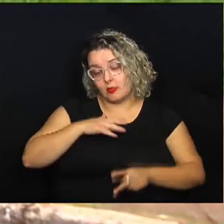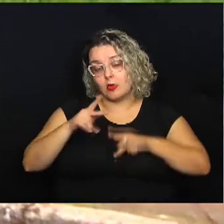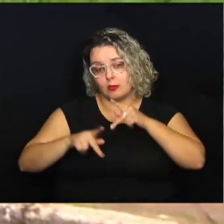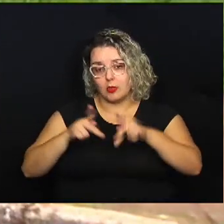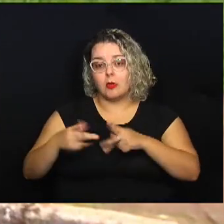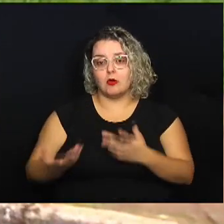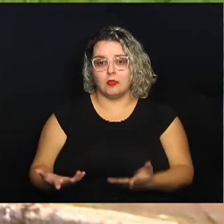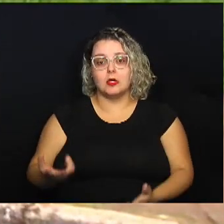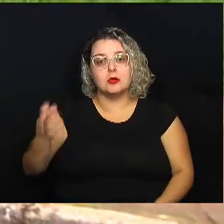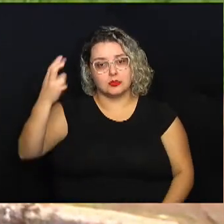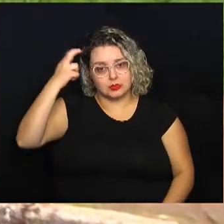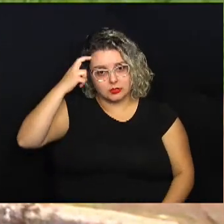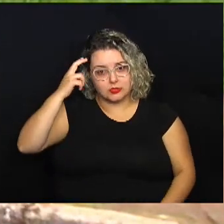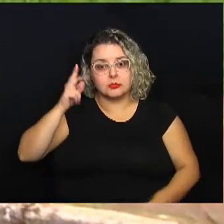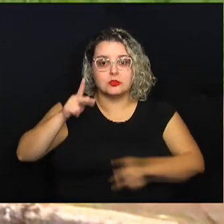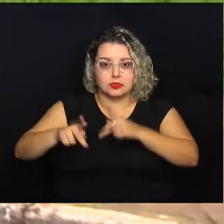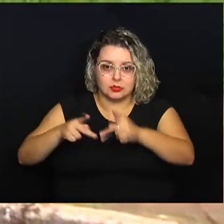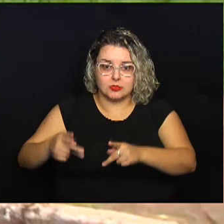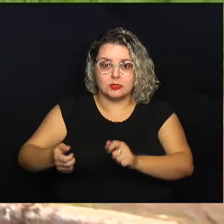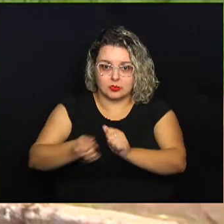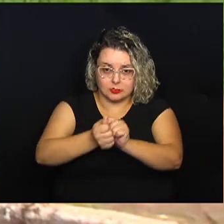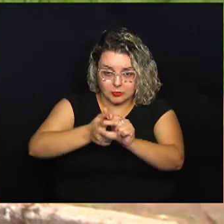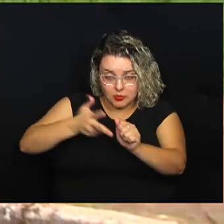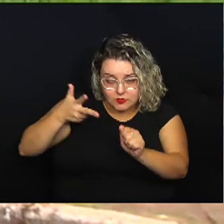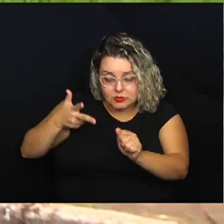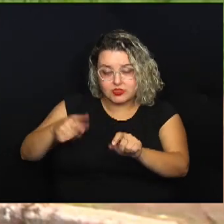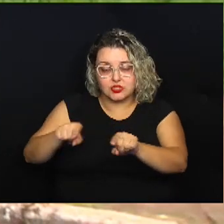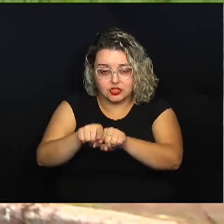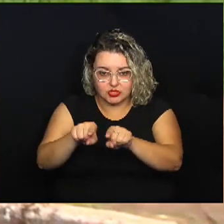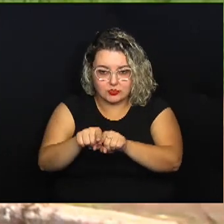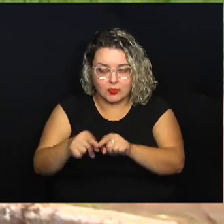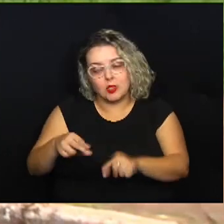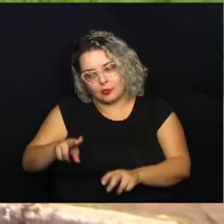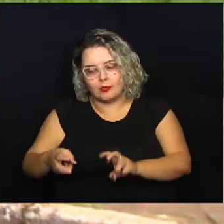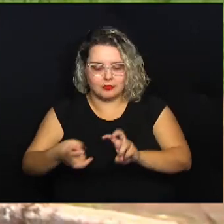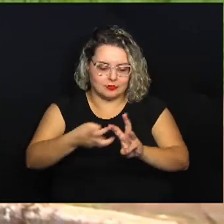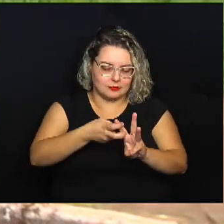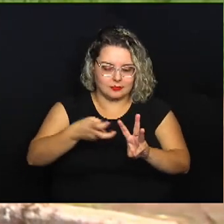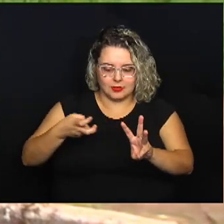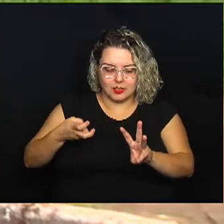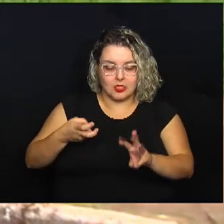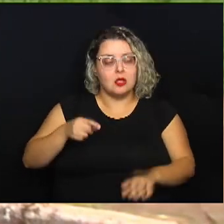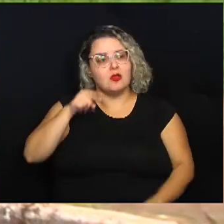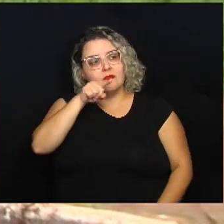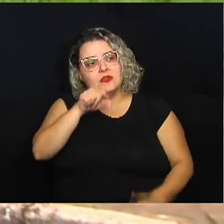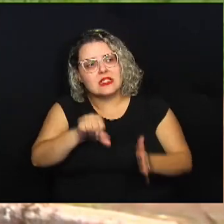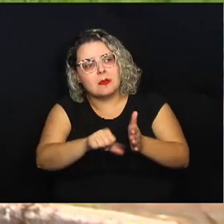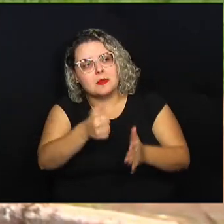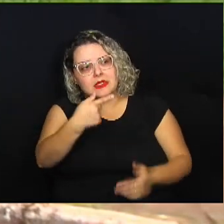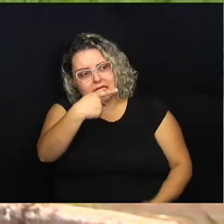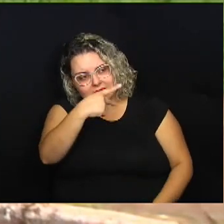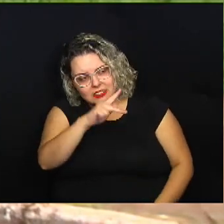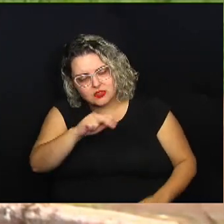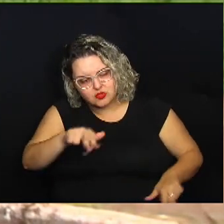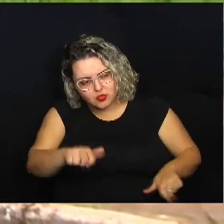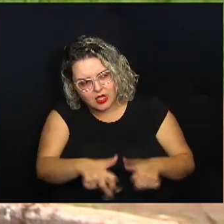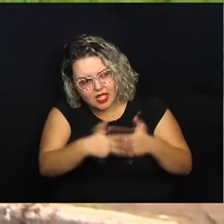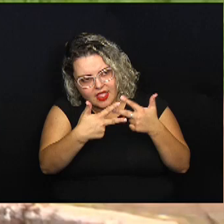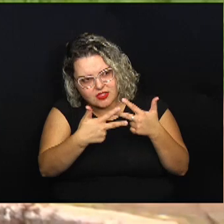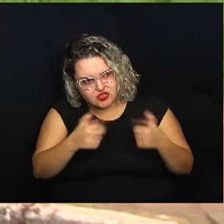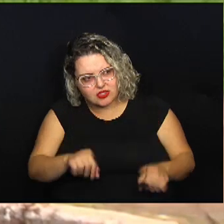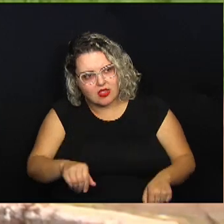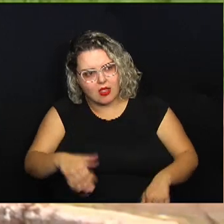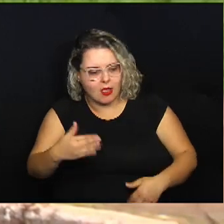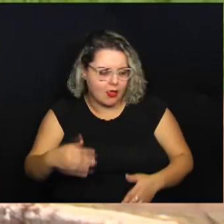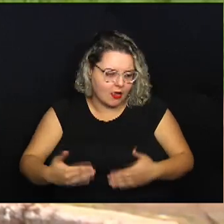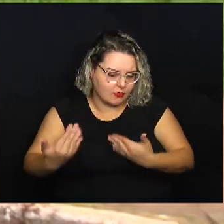Dessa cultura dos povos indígenas também. E assim, você é a primeira da sua etnia a prestar o vestibular e